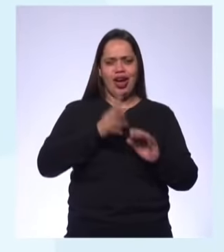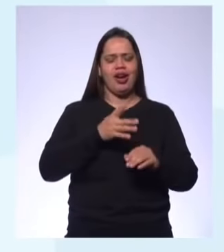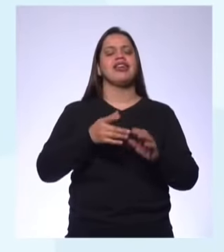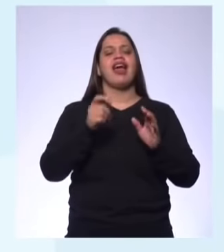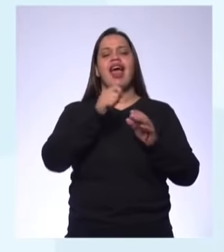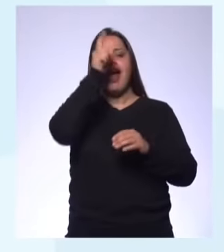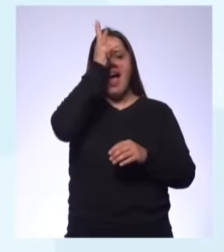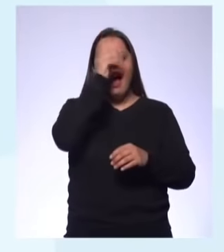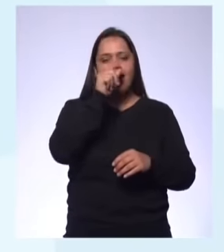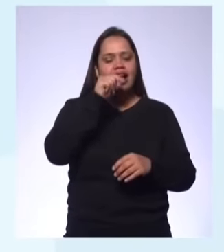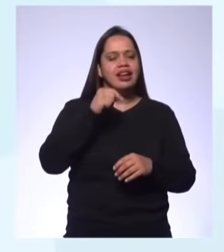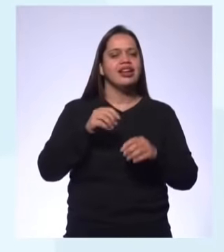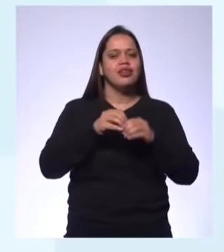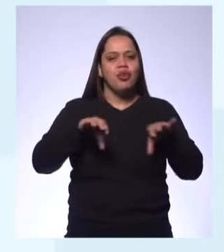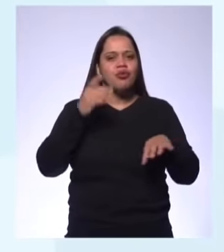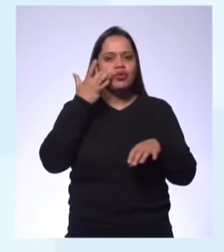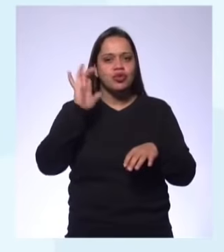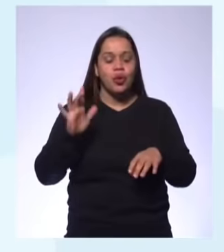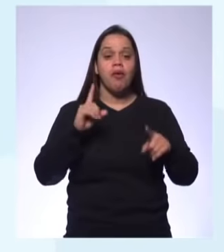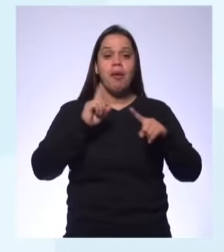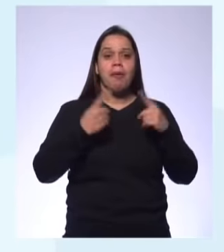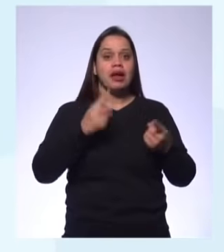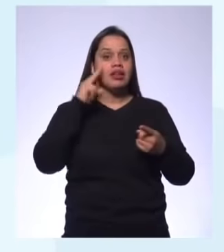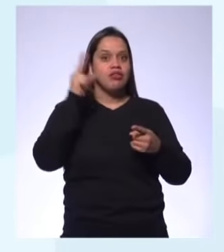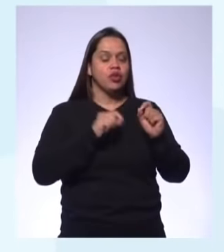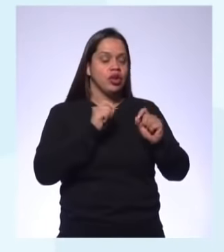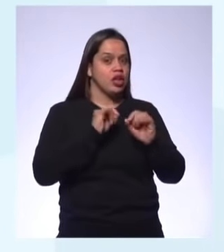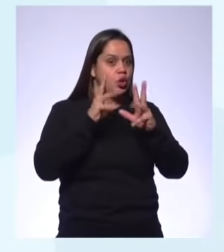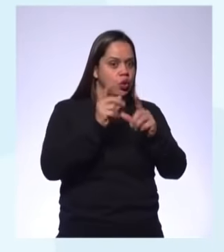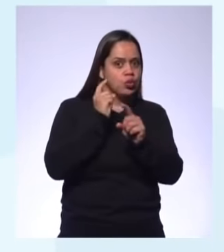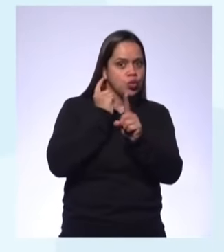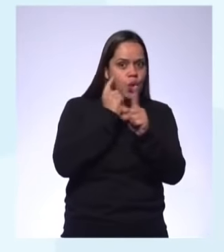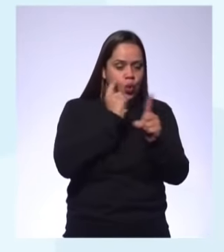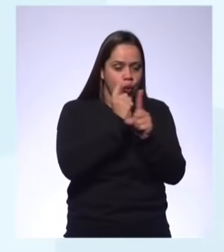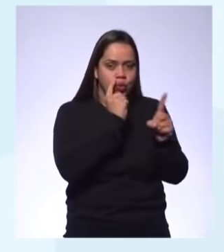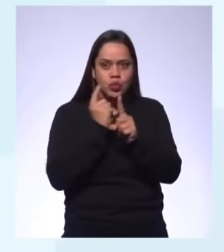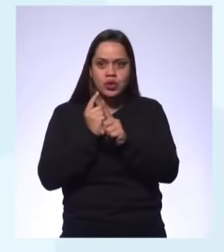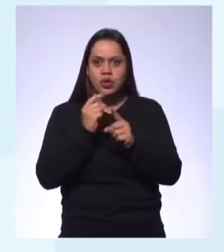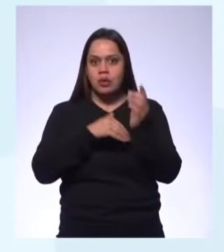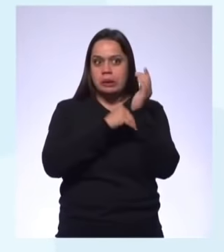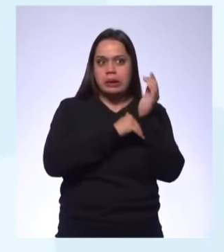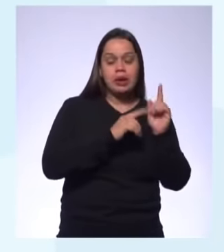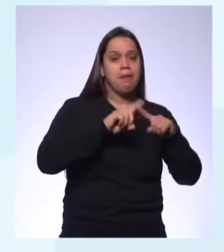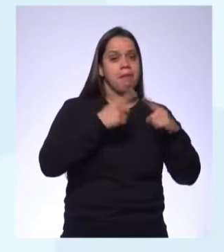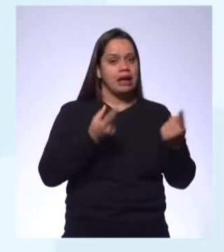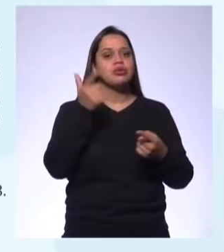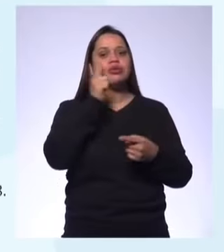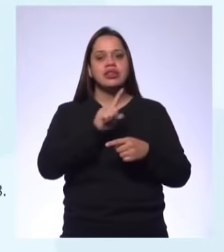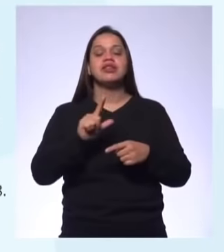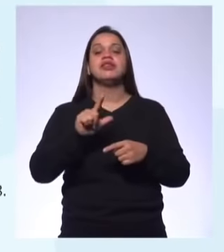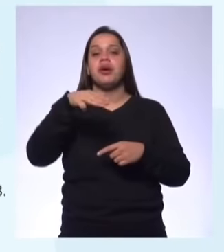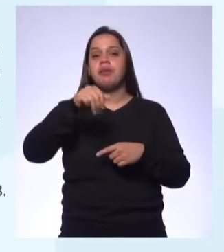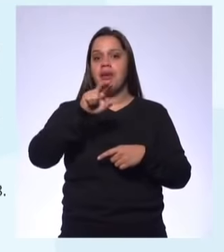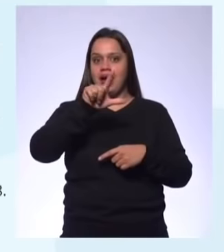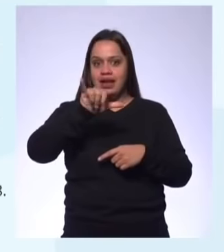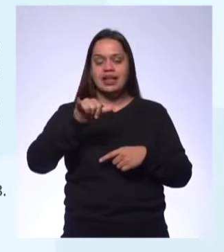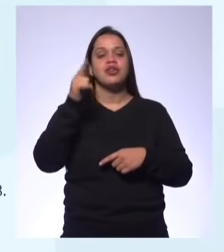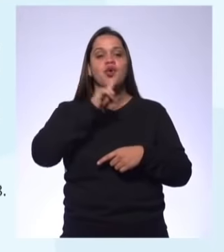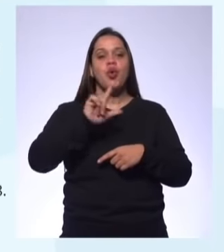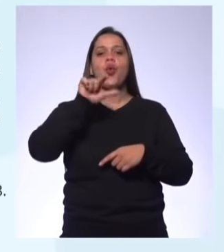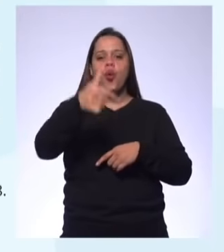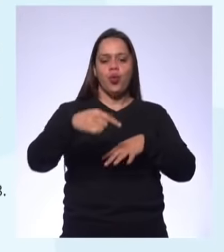das pessoas, manteve segredo. Marli ganhou outro anel, tão bonito quanto o primeiro. Chloé